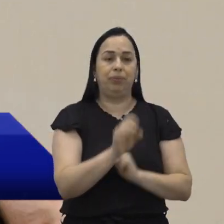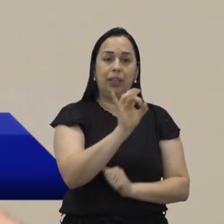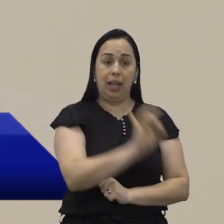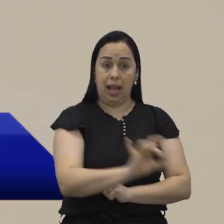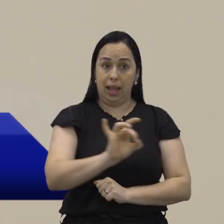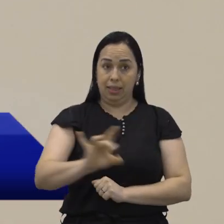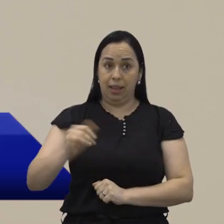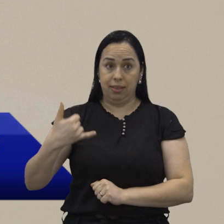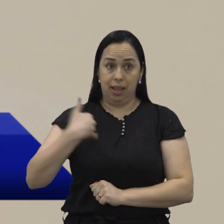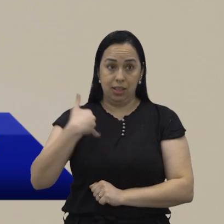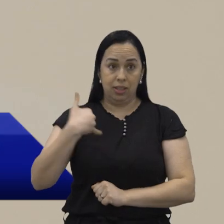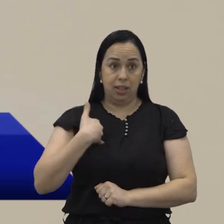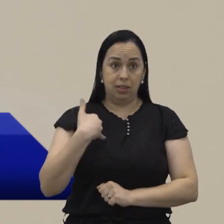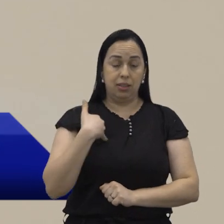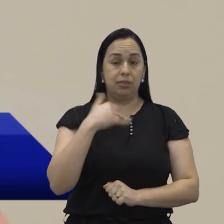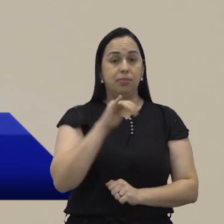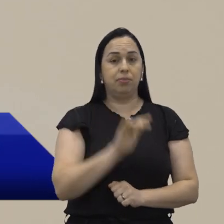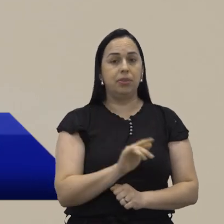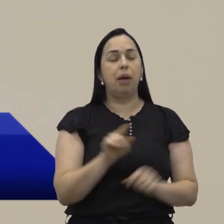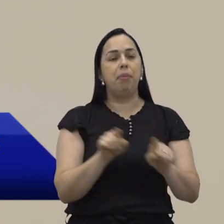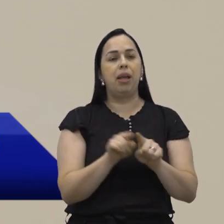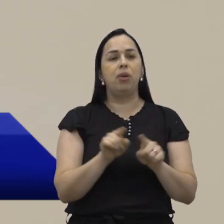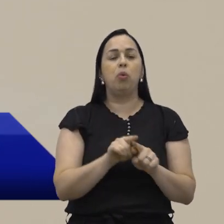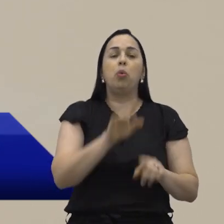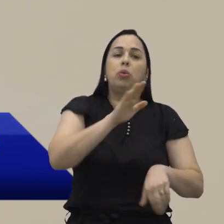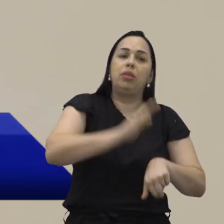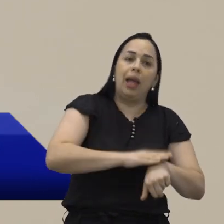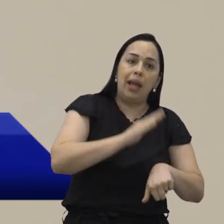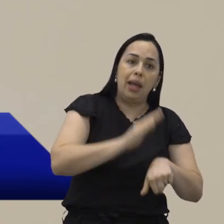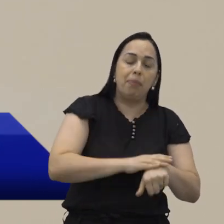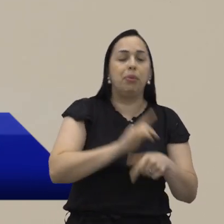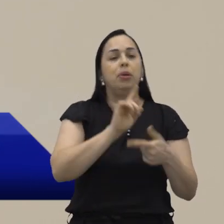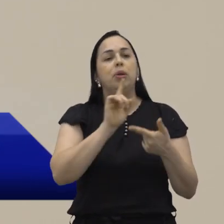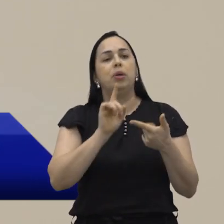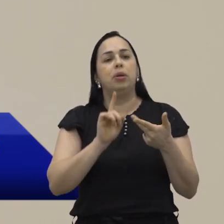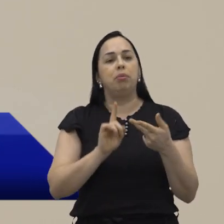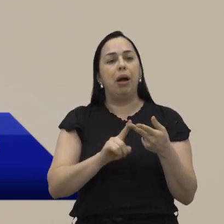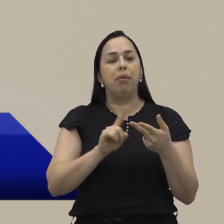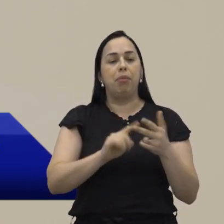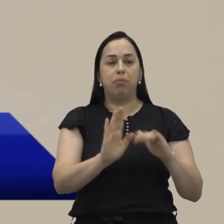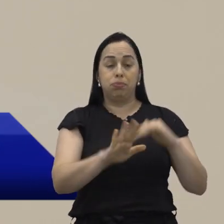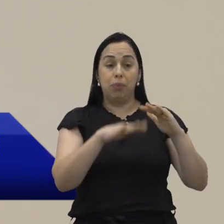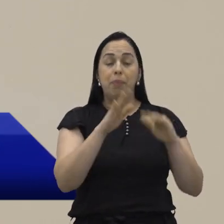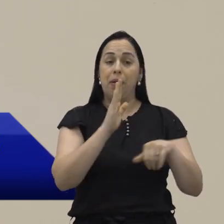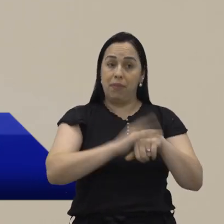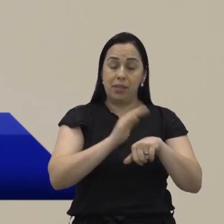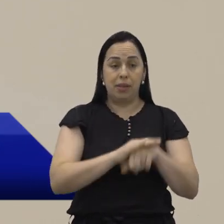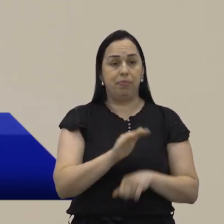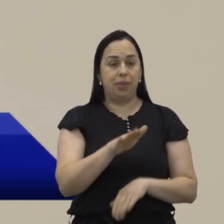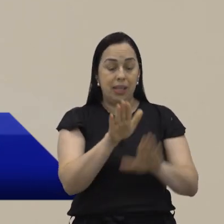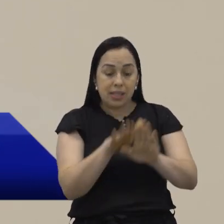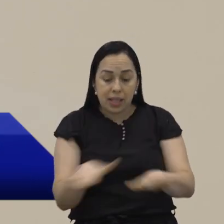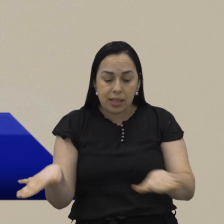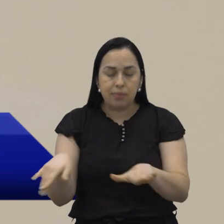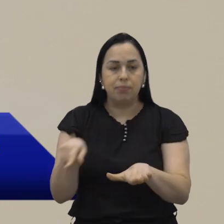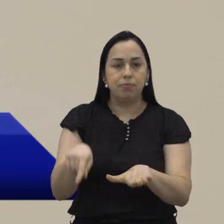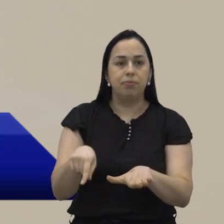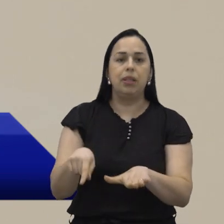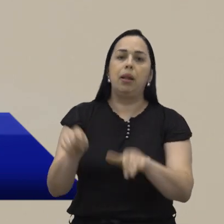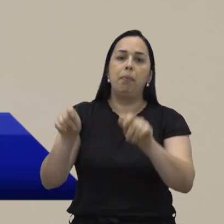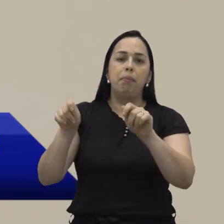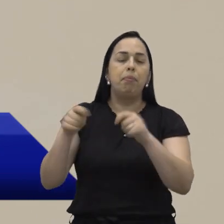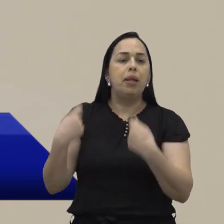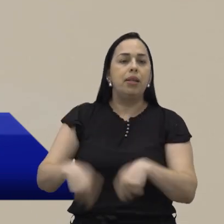etária? Então, cada faixa etária tem a sua necessidade, até em termos de quantidade e suporte para desenvolver.